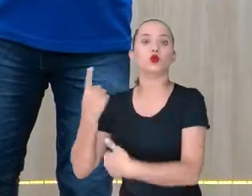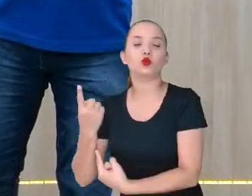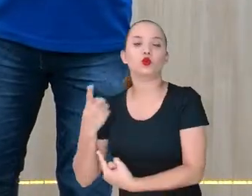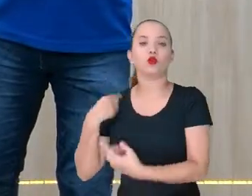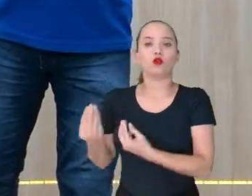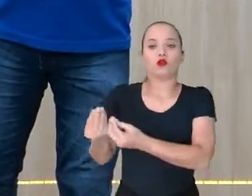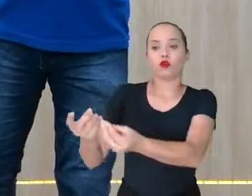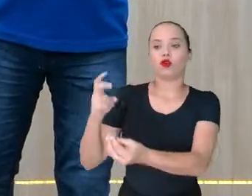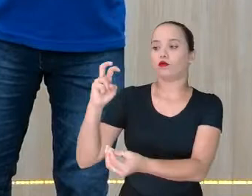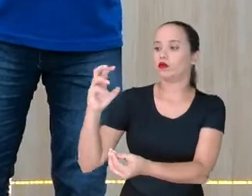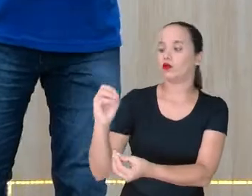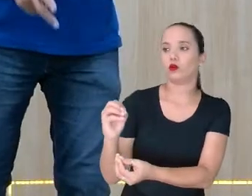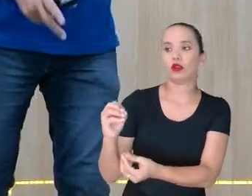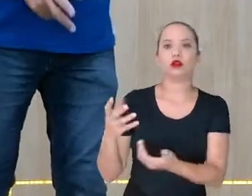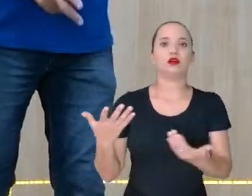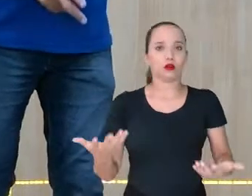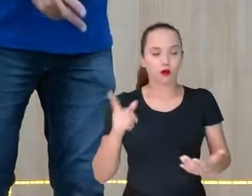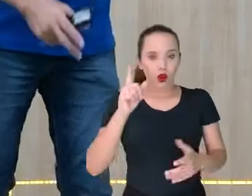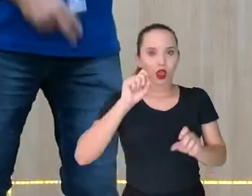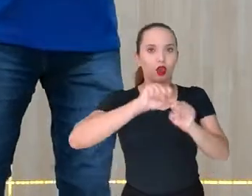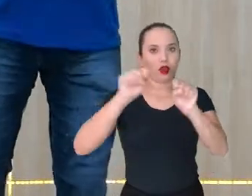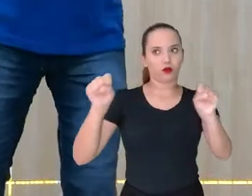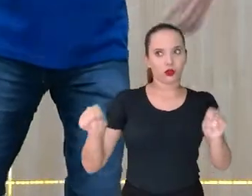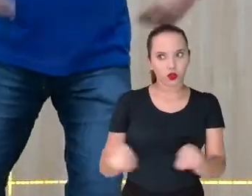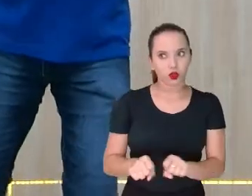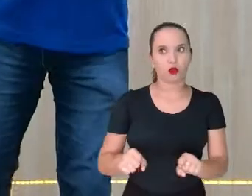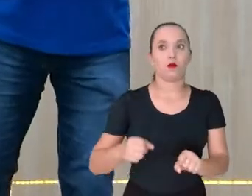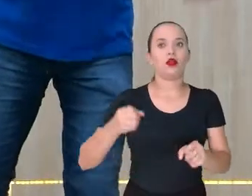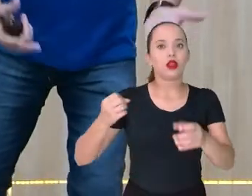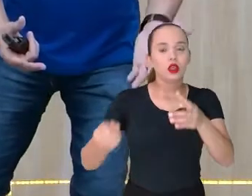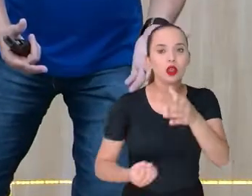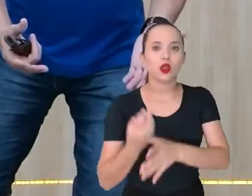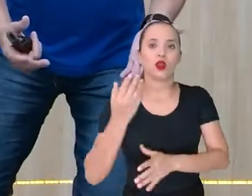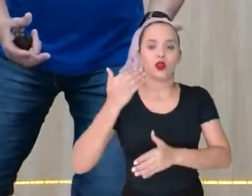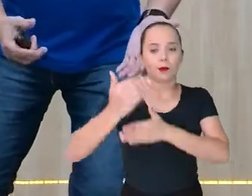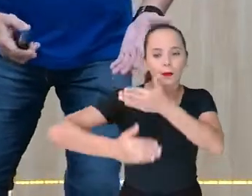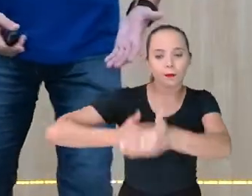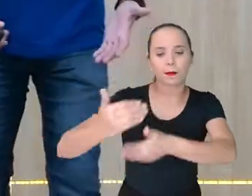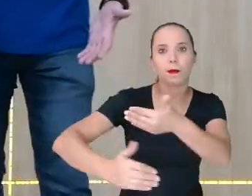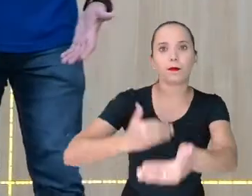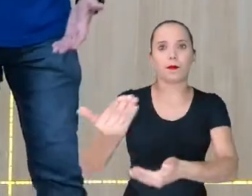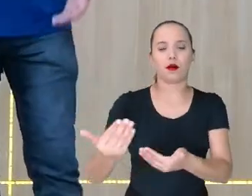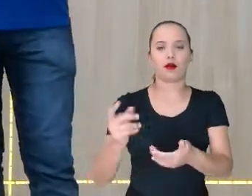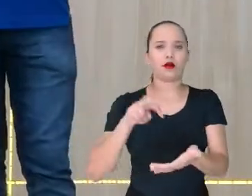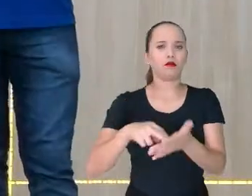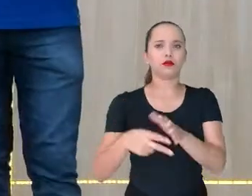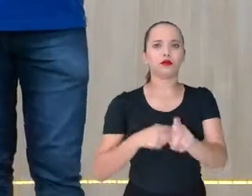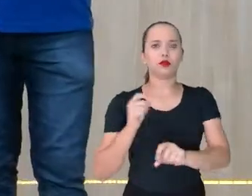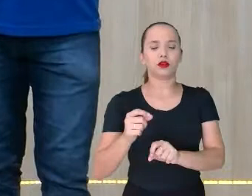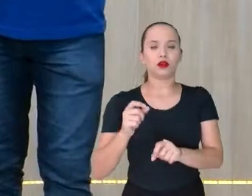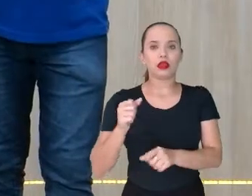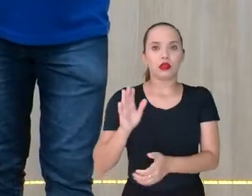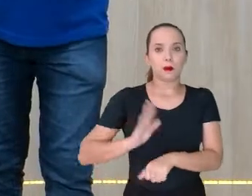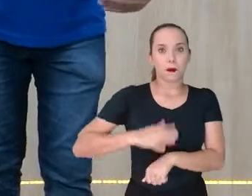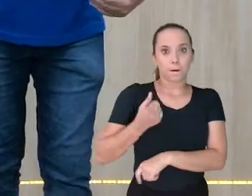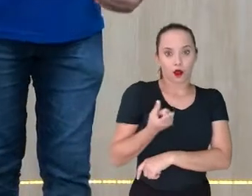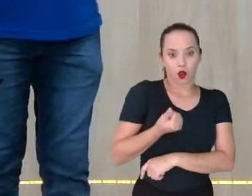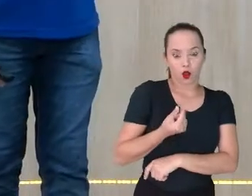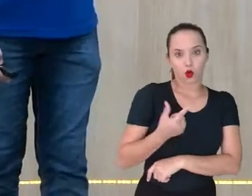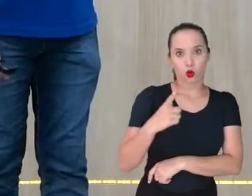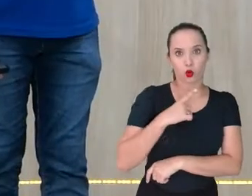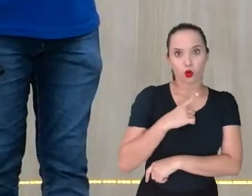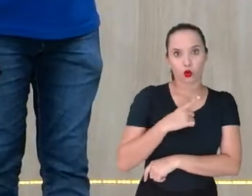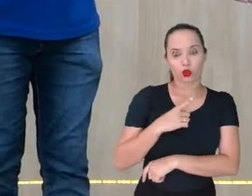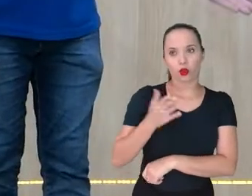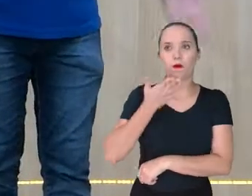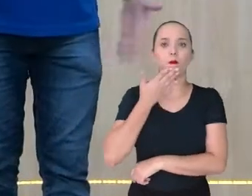50. Isso. Então veja, esse é um sistema de produção em massa e em série, né? Ou seja, quanto mais lucro eu tiver,